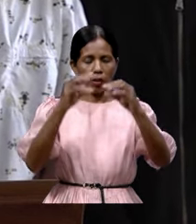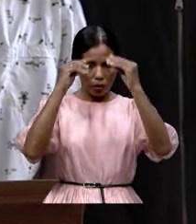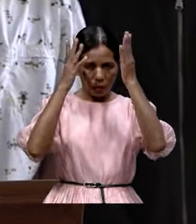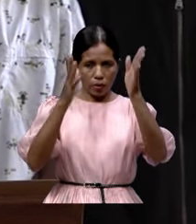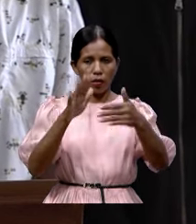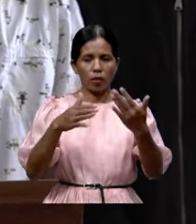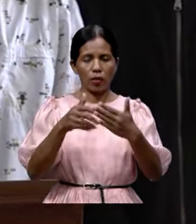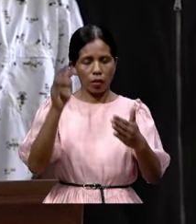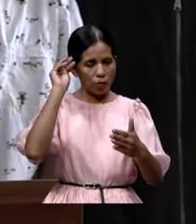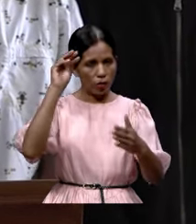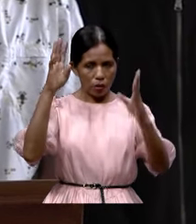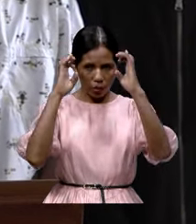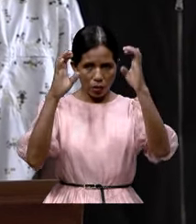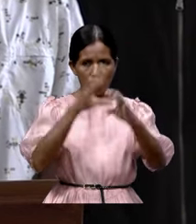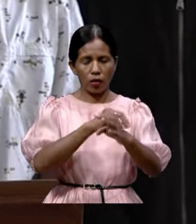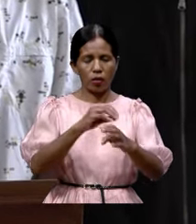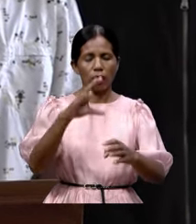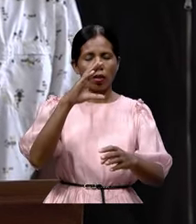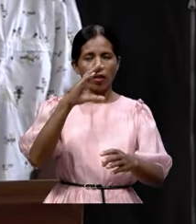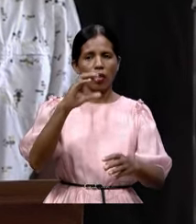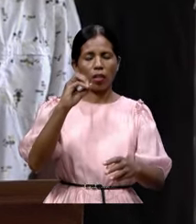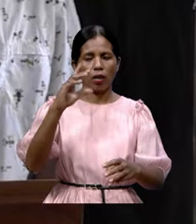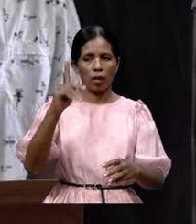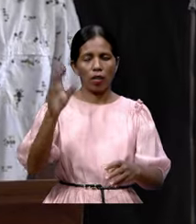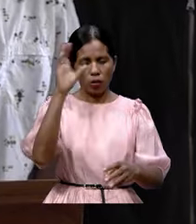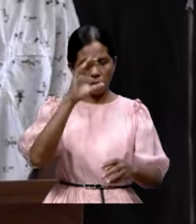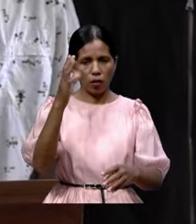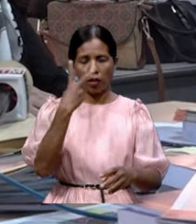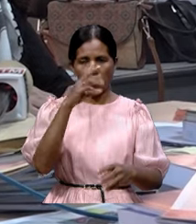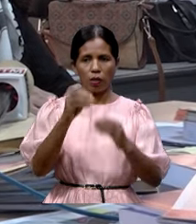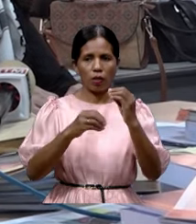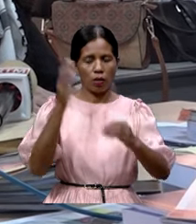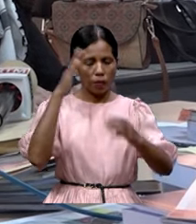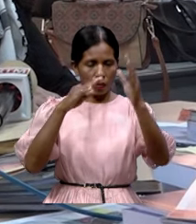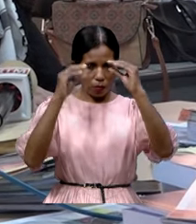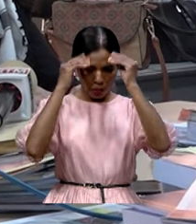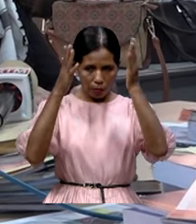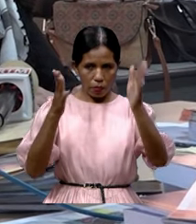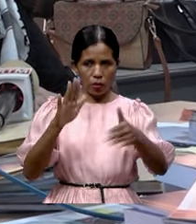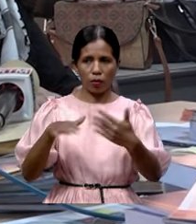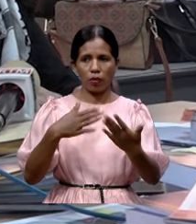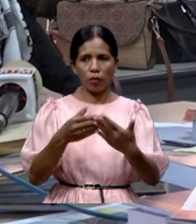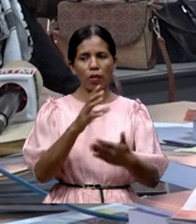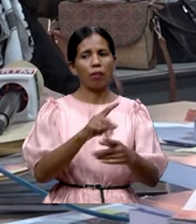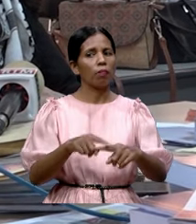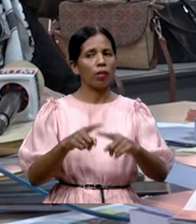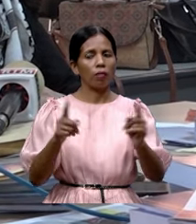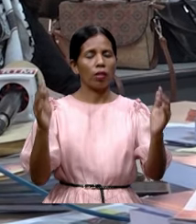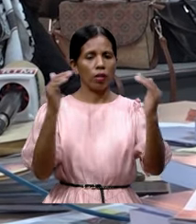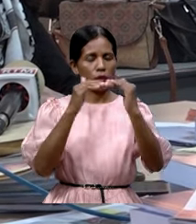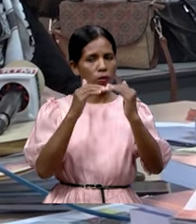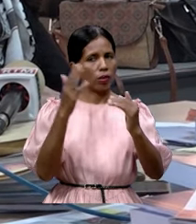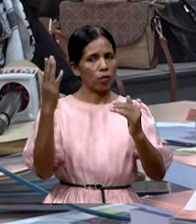CIRA, Ministério da Educação, na Comissão Função Pública, onde busca solução para o problema professores contratados CIRANIAN, mas bem, e a encontro